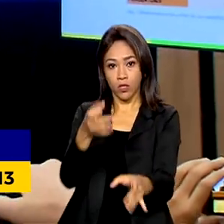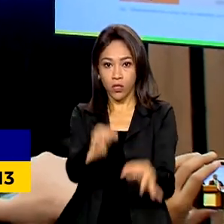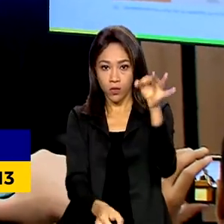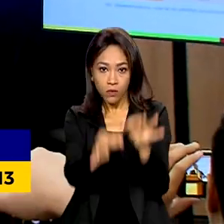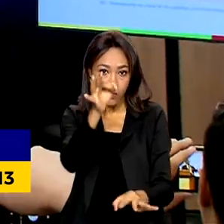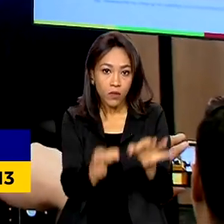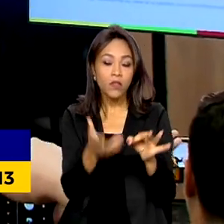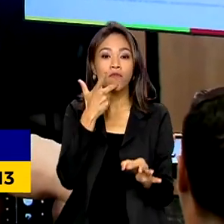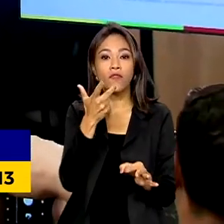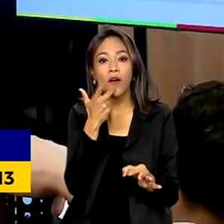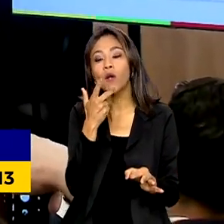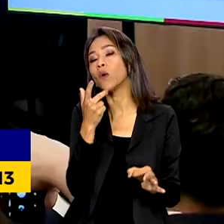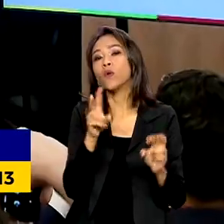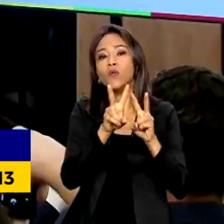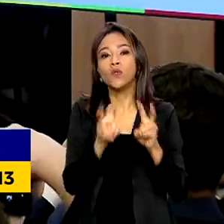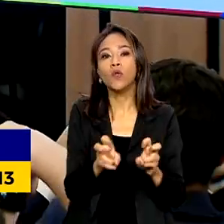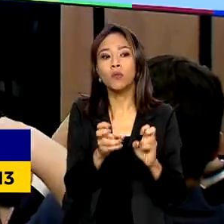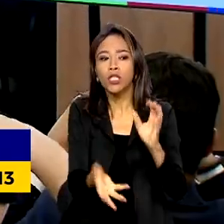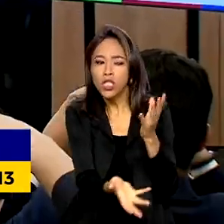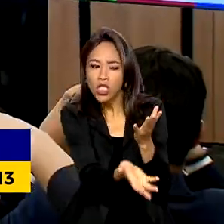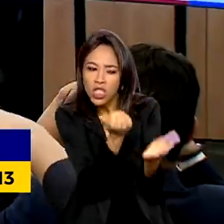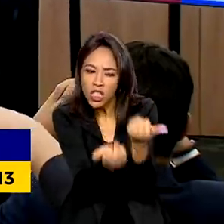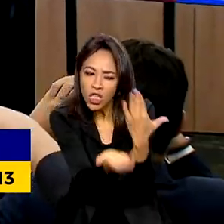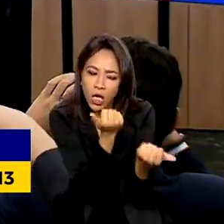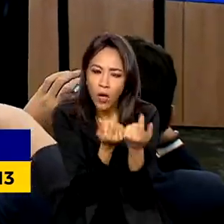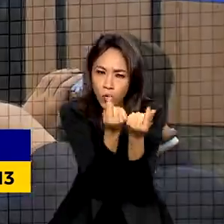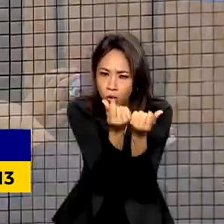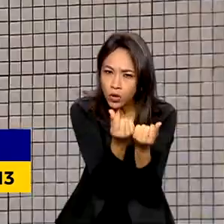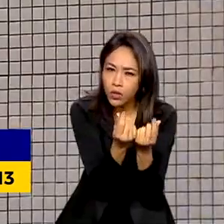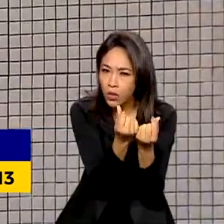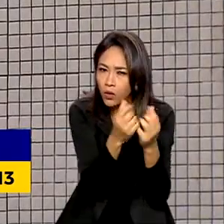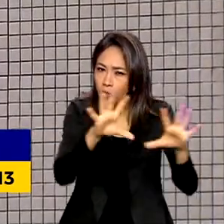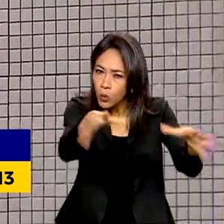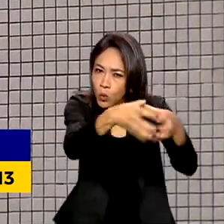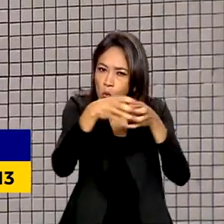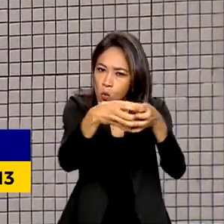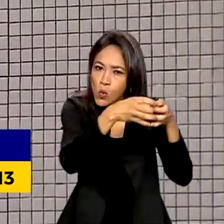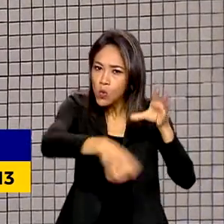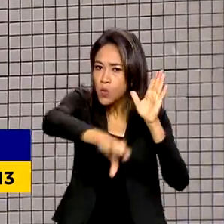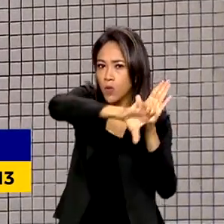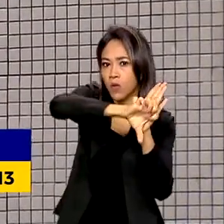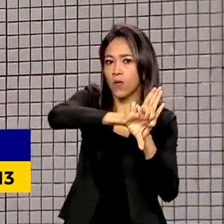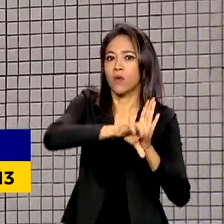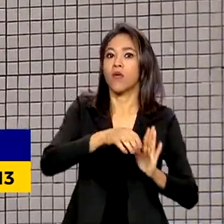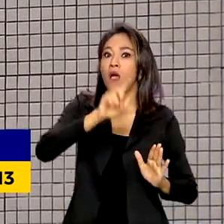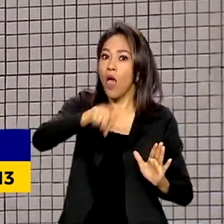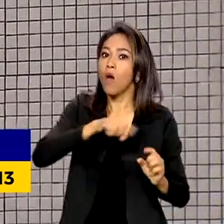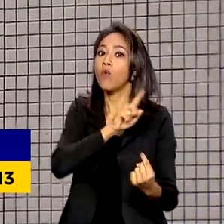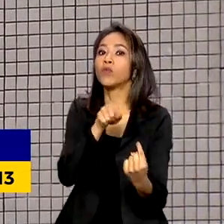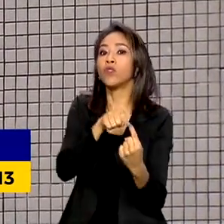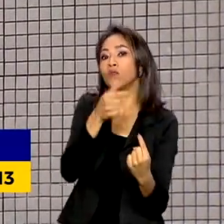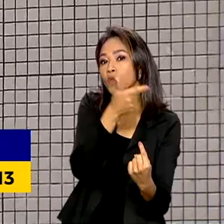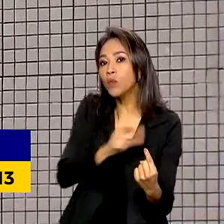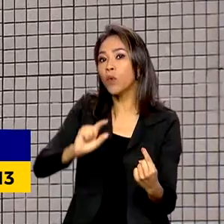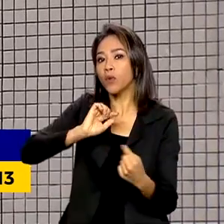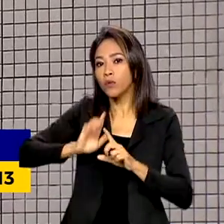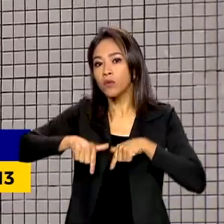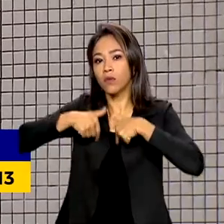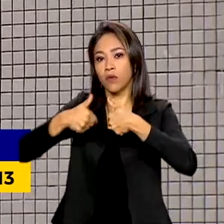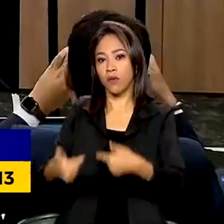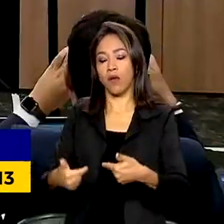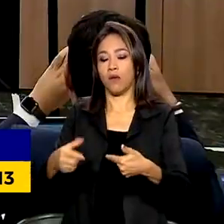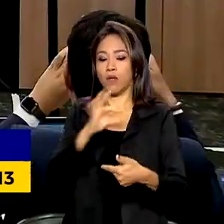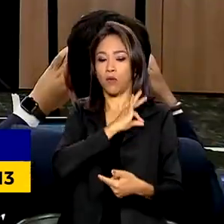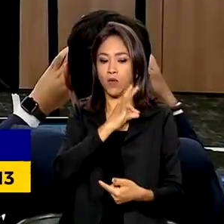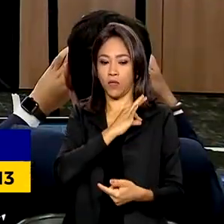de descapitalizar o crime organizado no Brasil o objetivo de uma outra operação da pf no